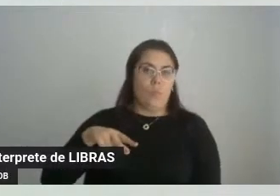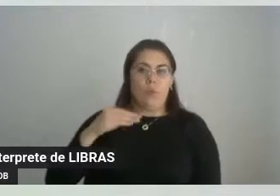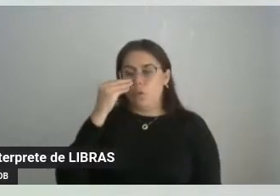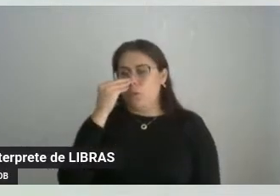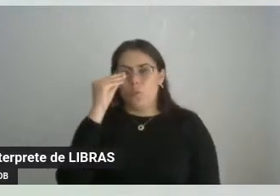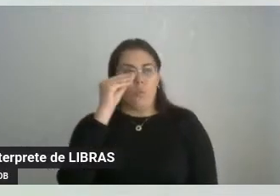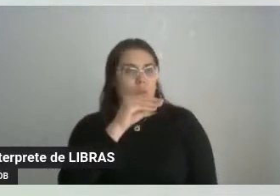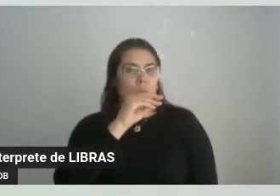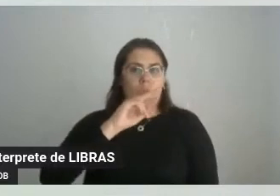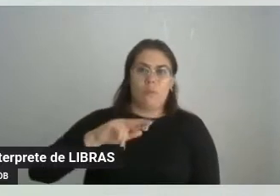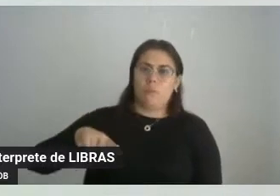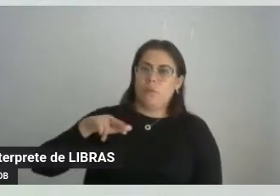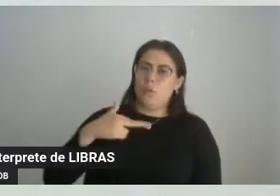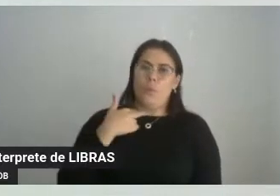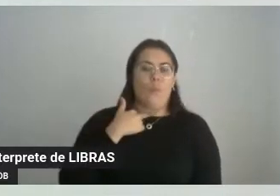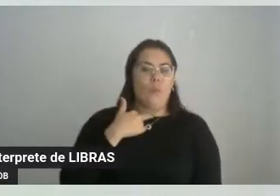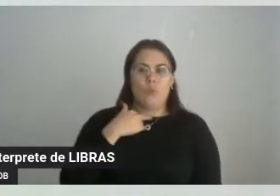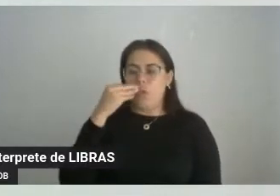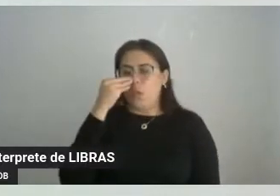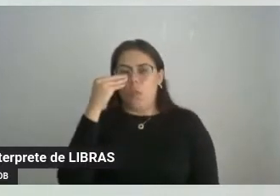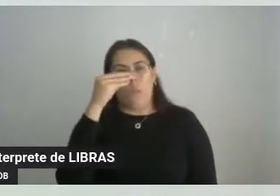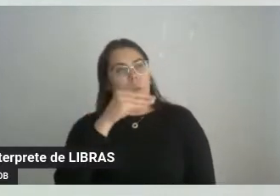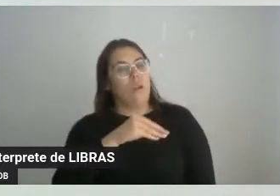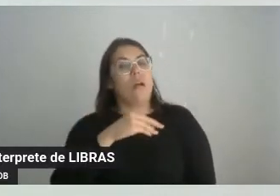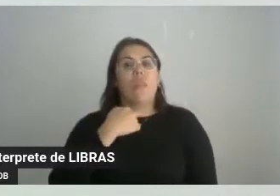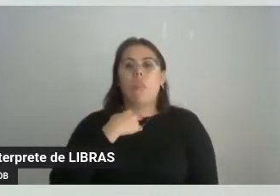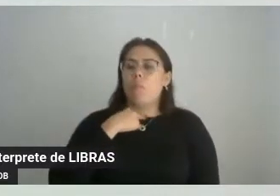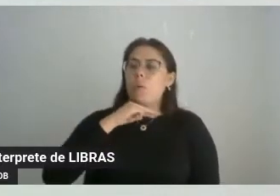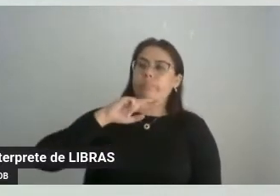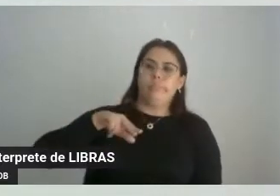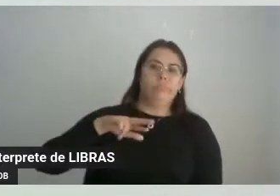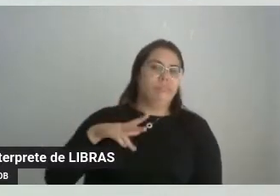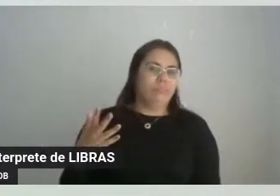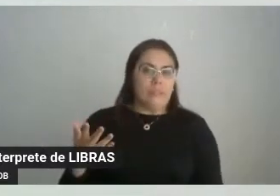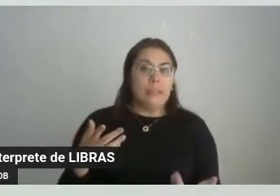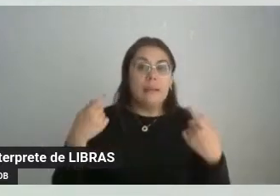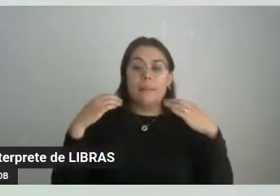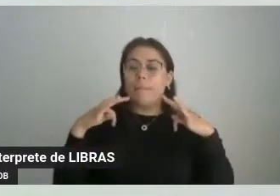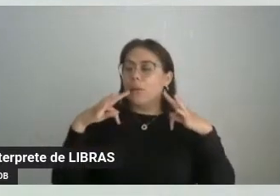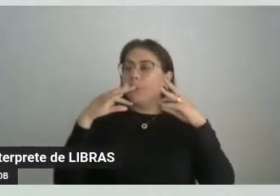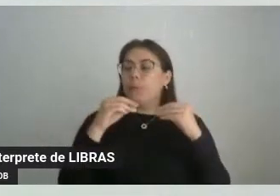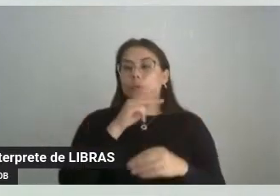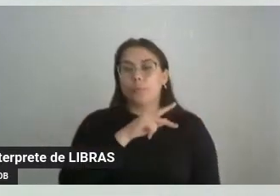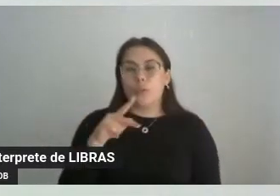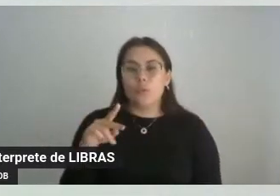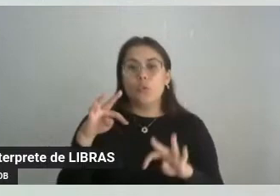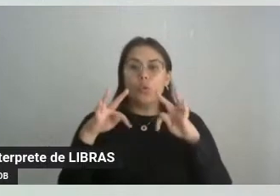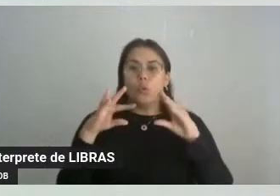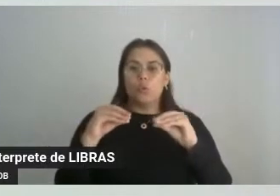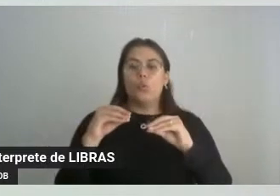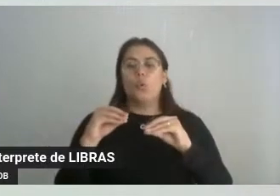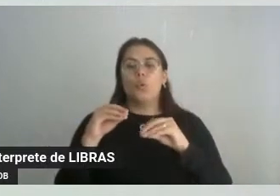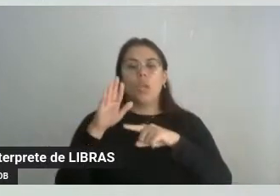Ignorar não é uma opção. É para todos os professores, os auxiliares de educação,